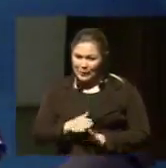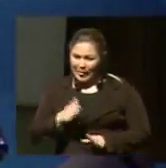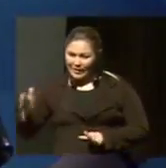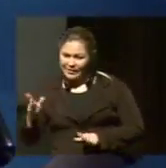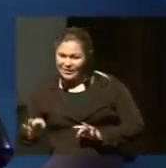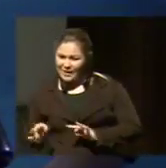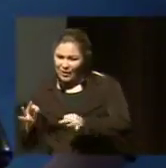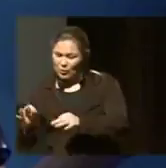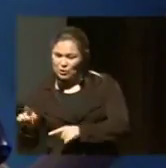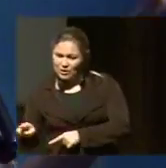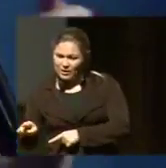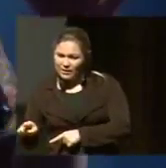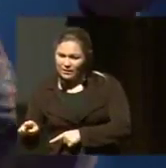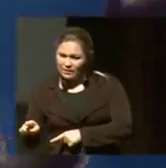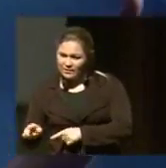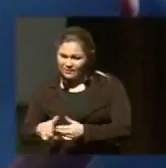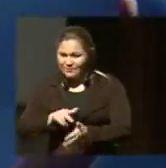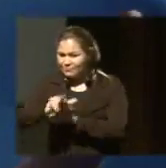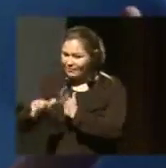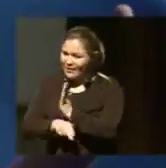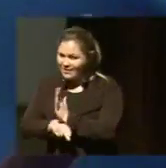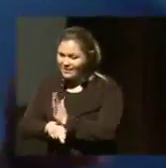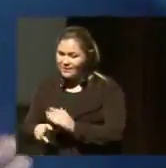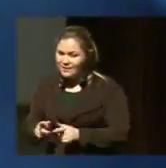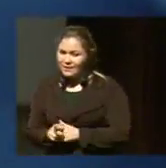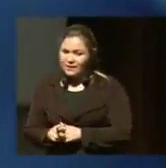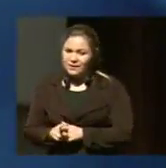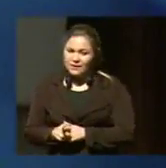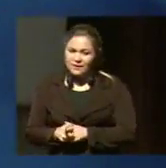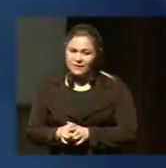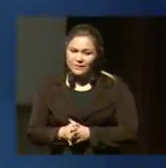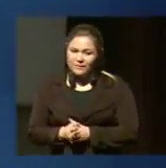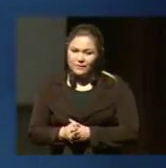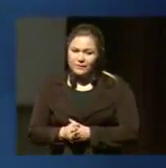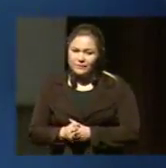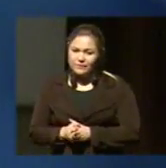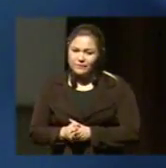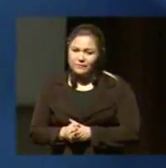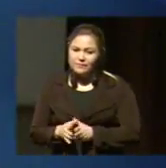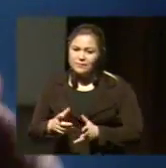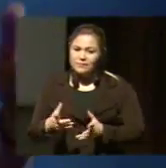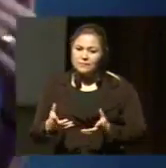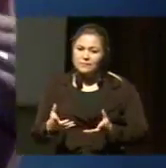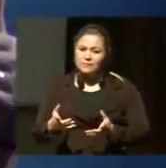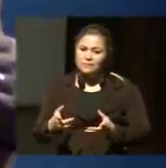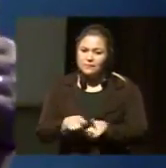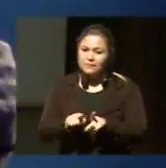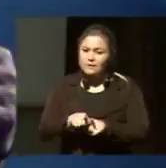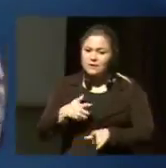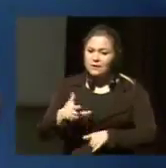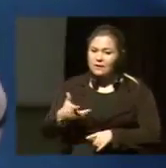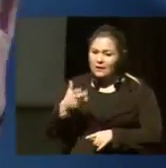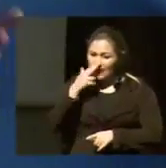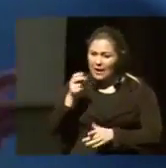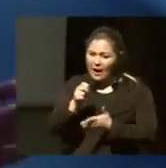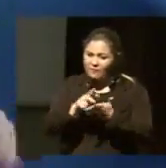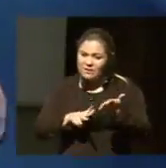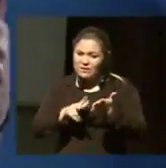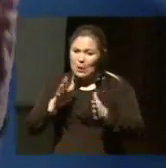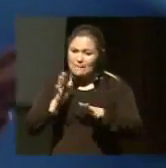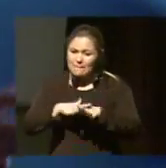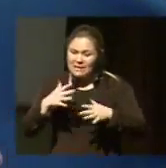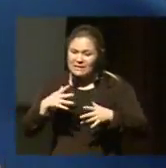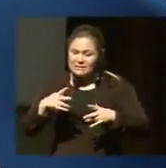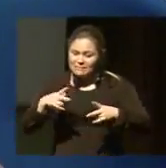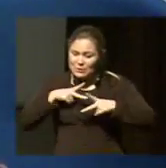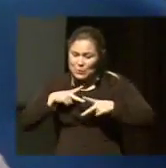tecnologia dispersa, digamos assim. E queria também uma avaliação mais, mais pessoal